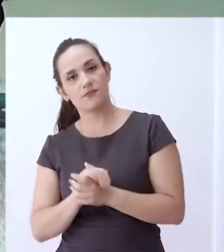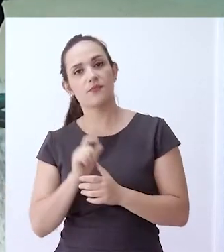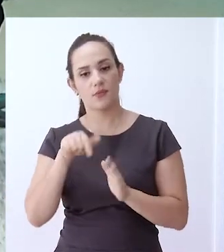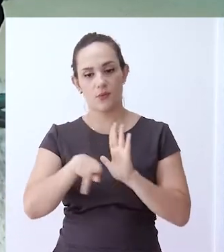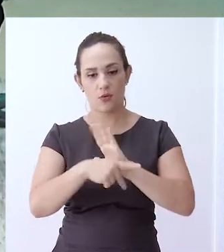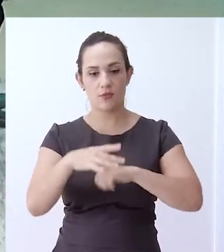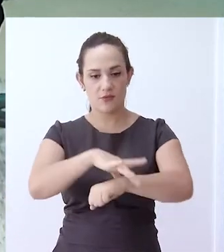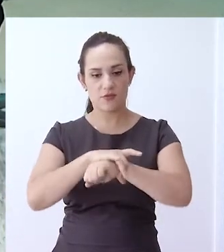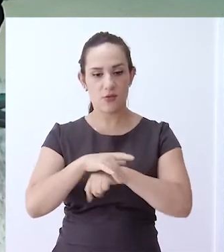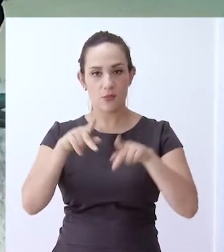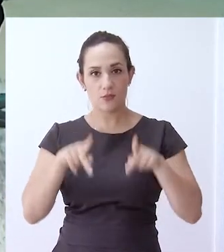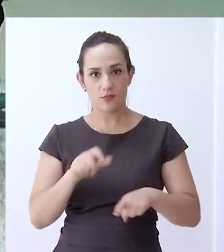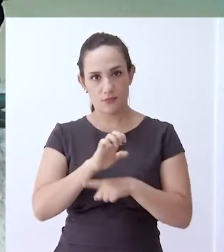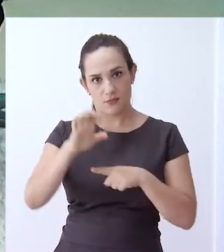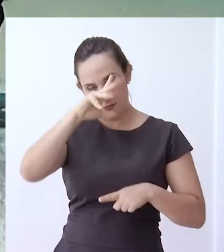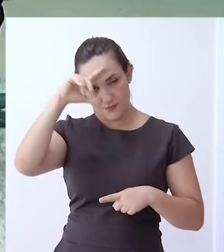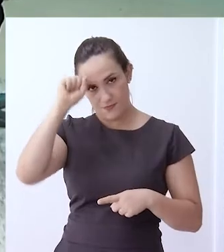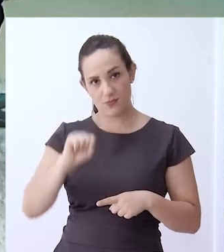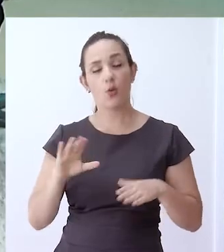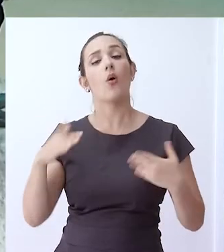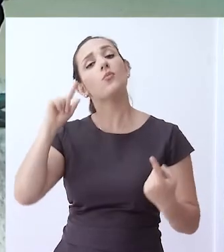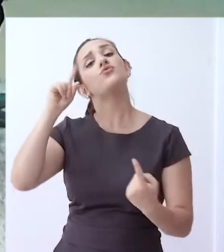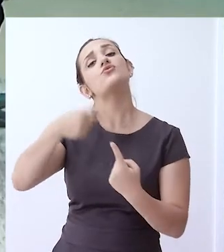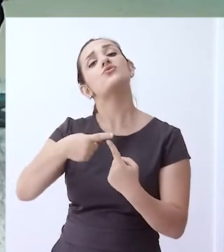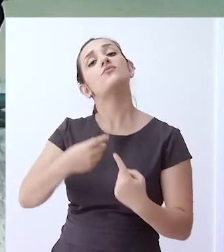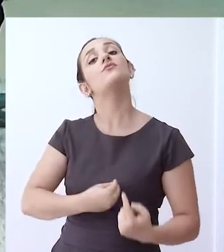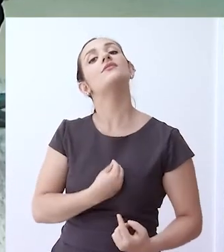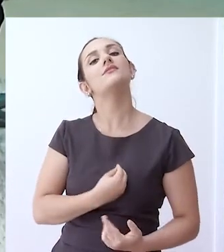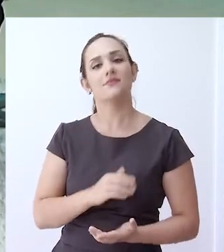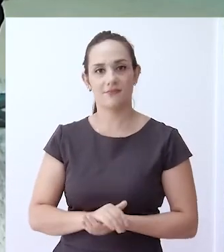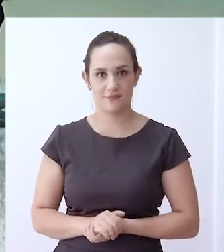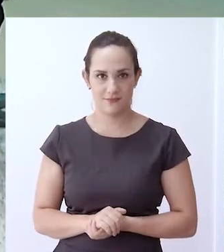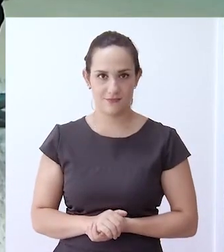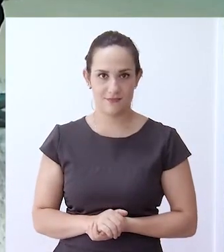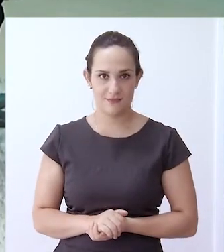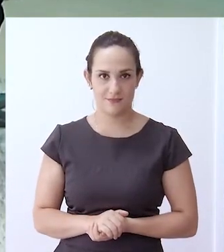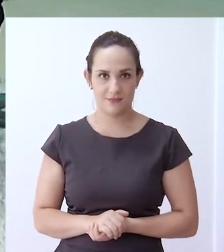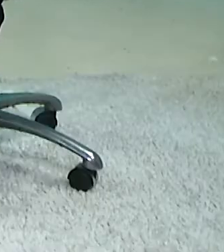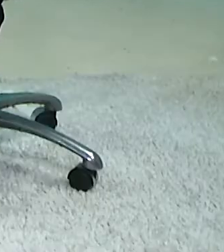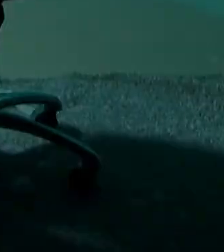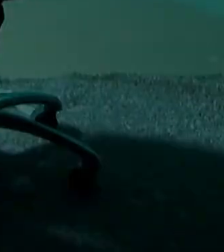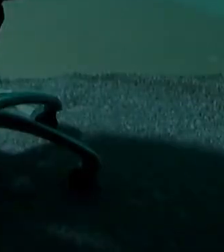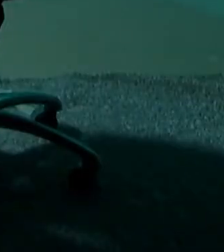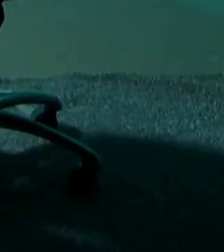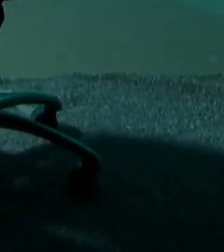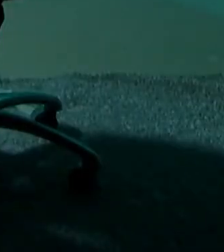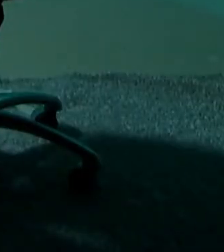Facebook e no Instagram. Defensoria Pública de Mato Grosso do Sul. Nossa meta são vidas.